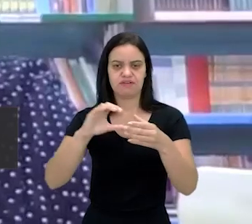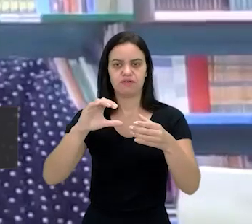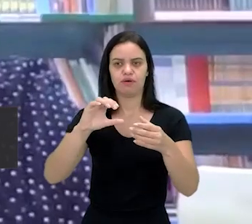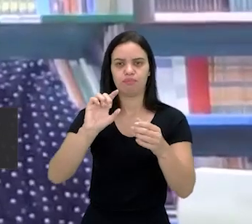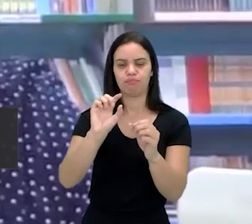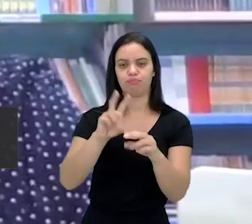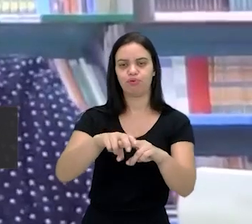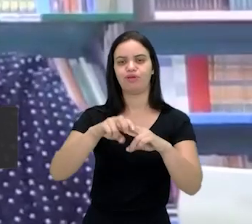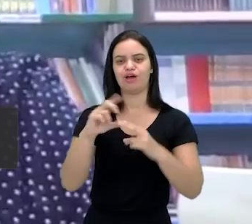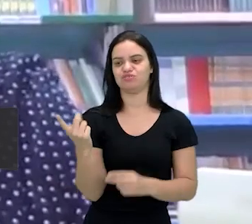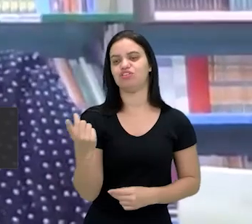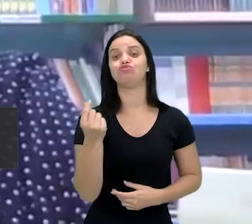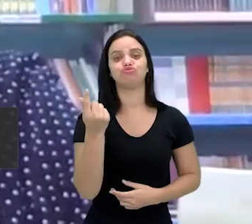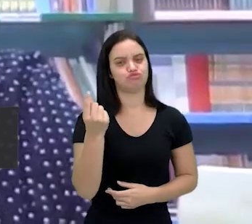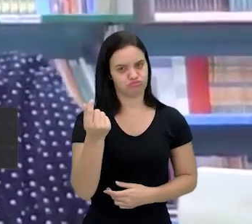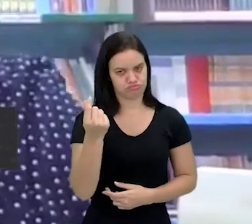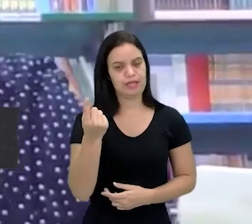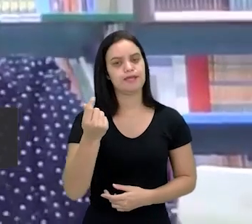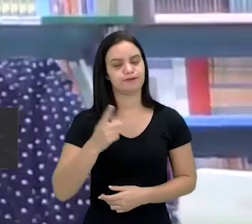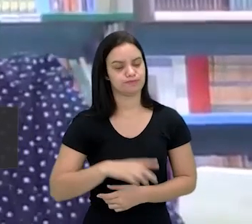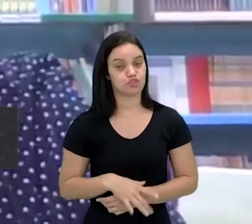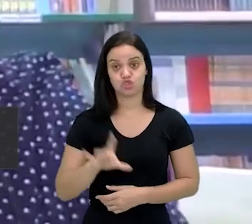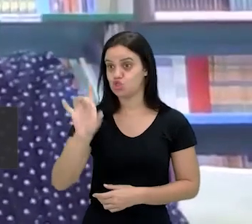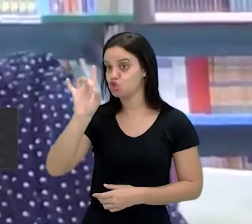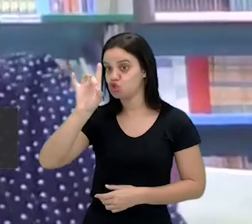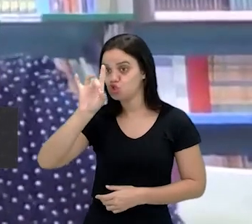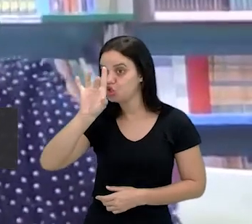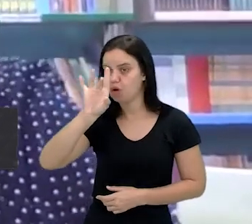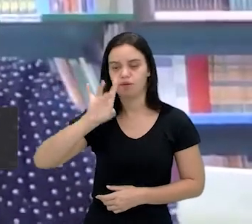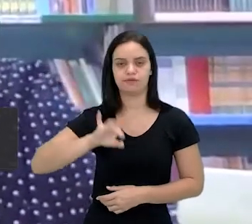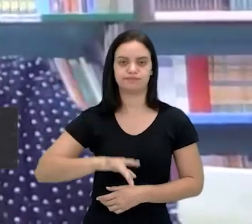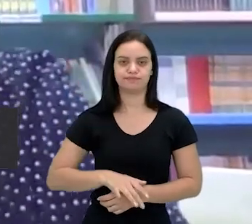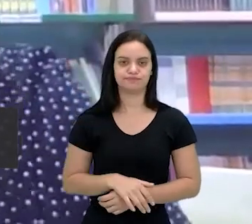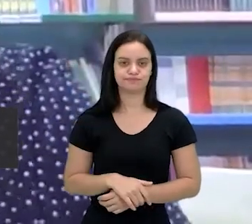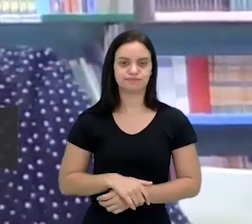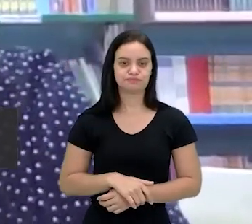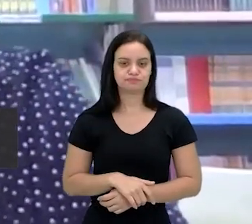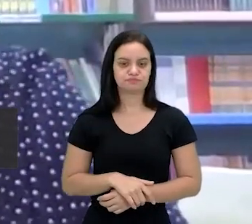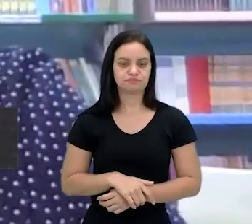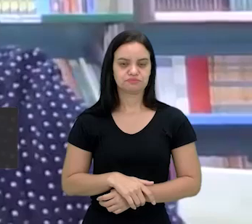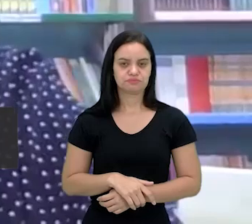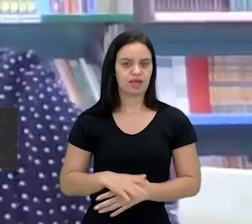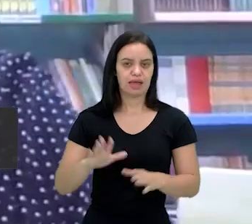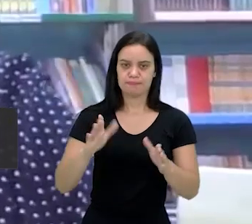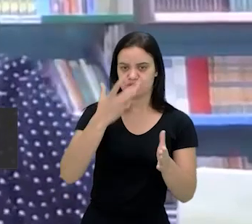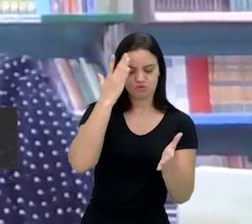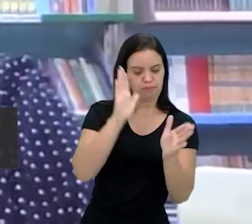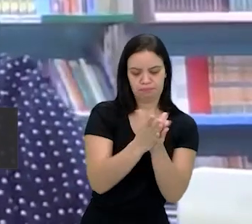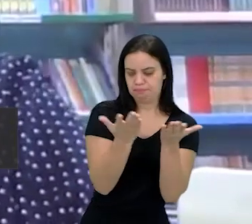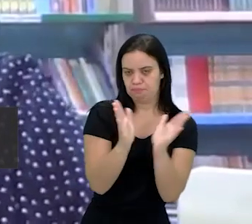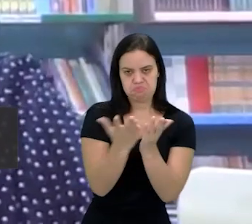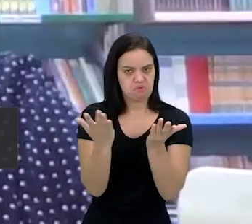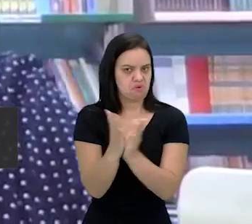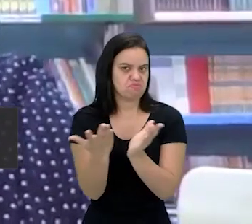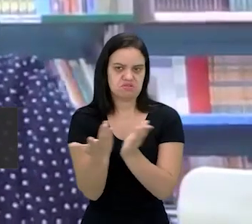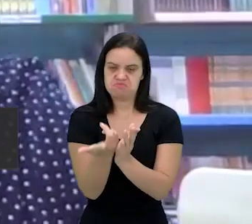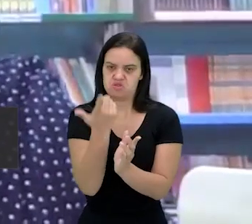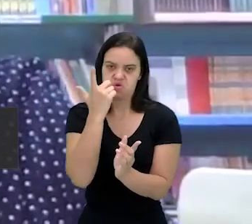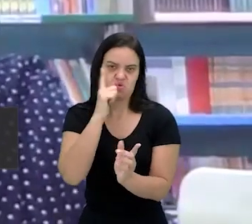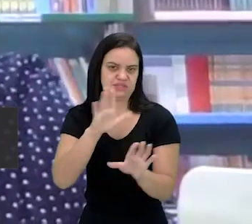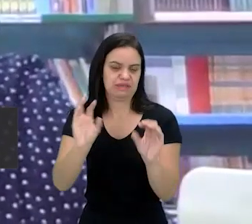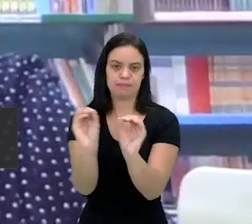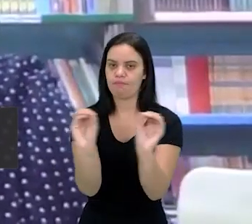né? Ali tinha o interesse, somente isso. Os pobres não tinham vez.